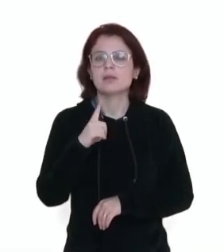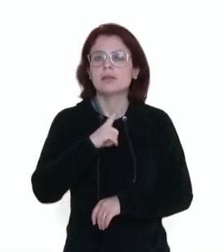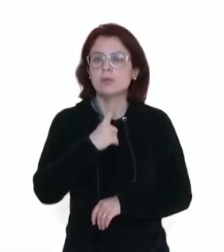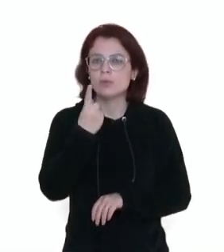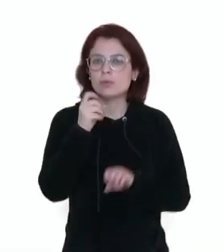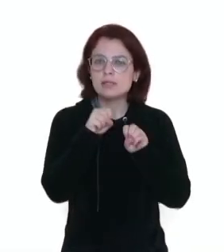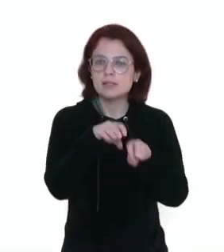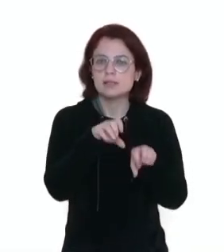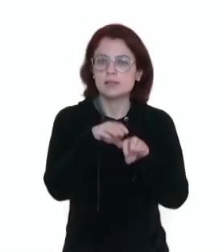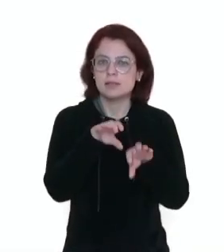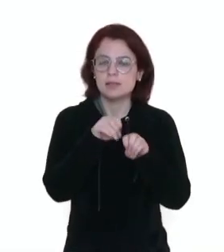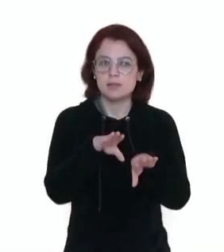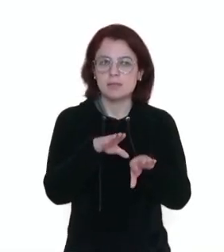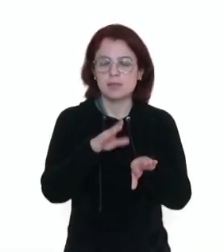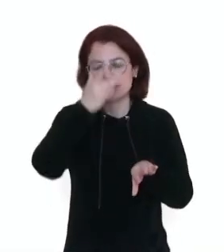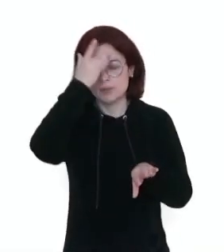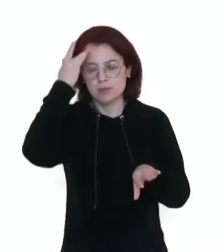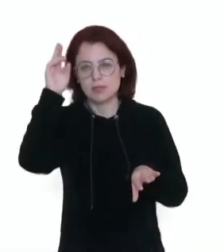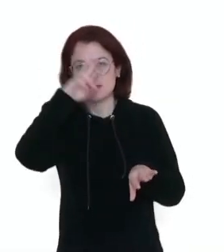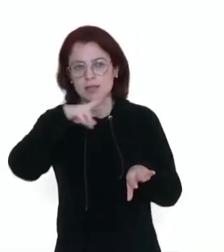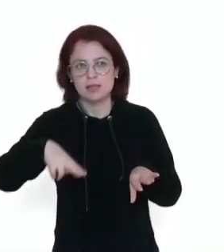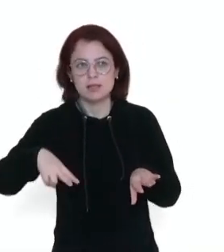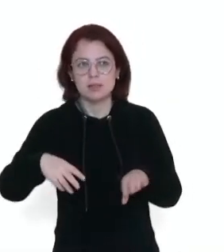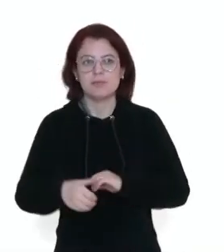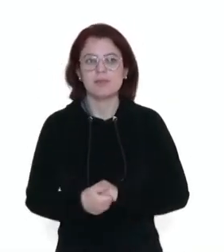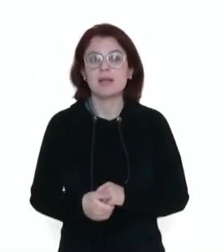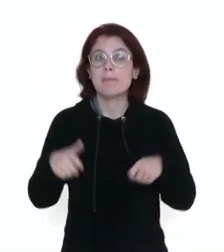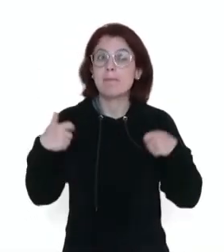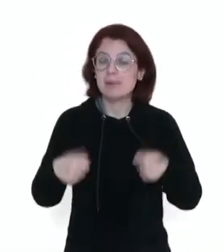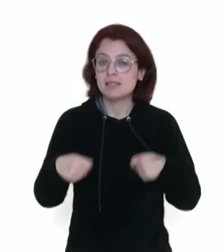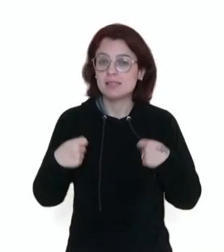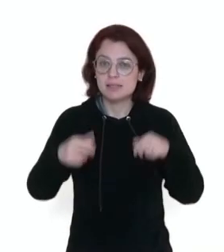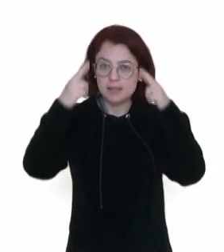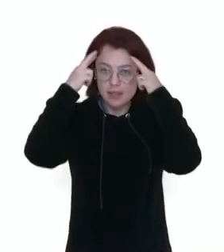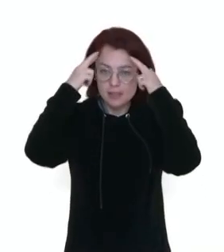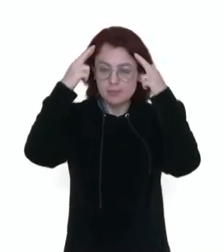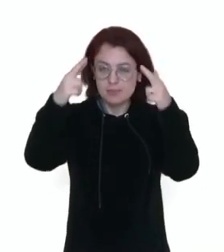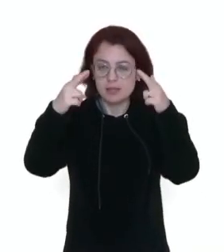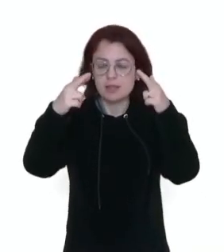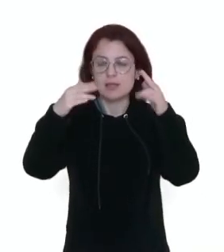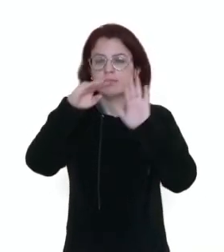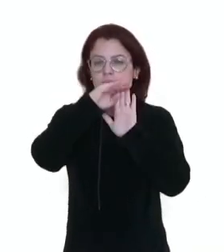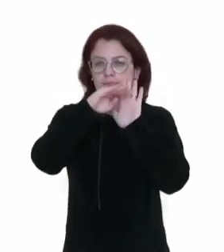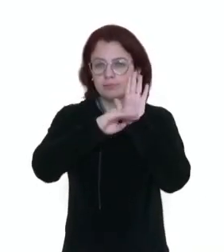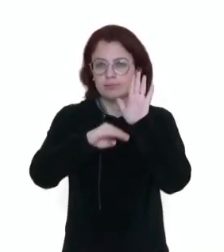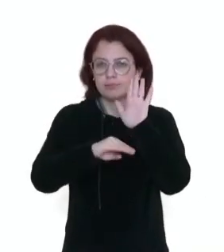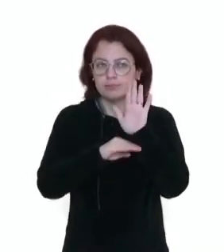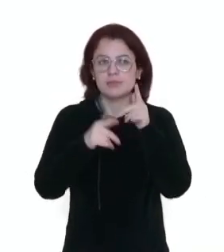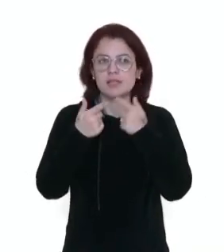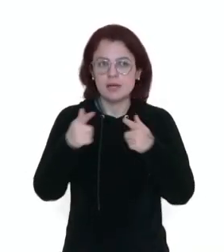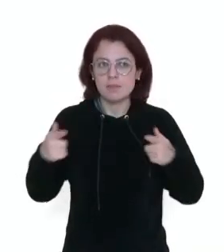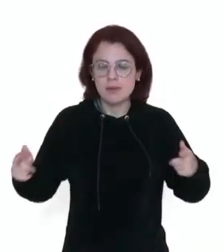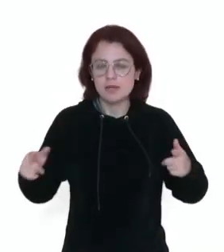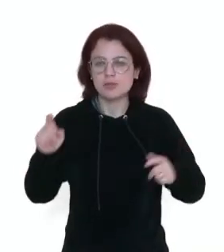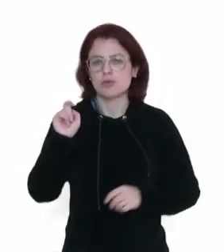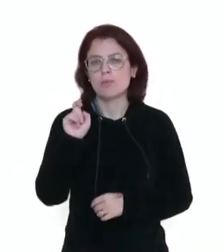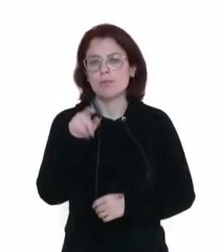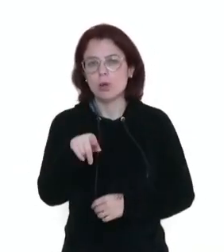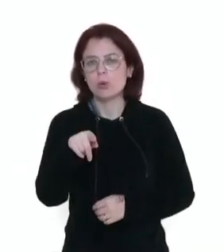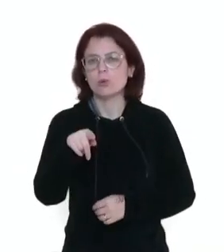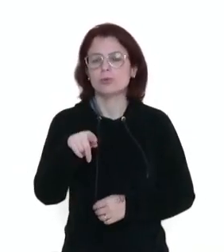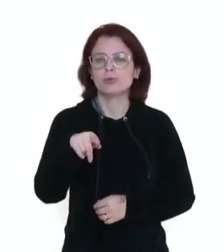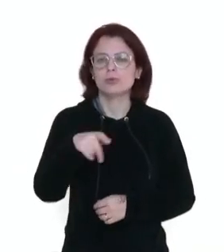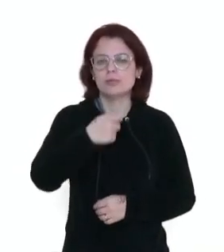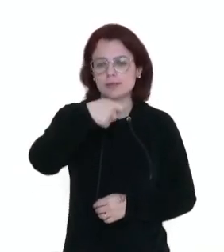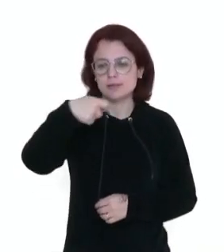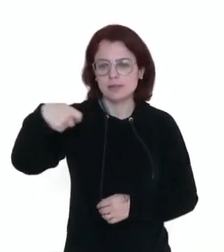ensinamento para os leitores. Se respeita as normas gramaticais, a questão da pontuação, da ortografia, então é importante fazer sempre